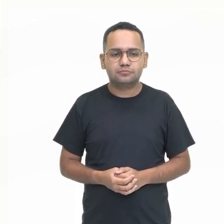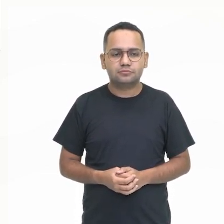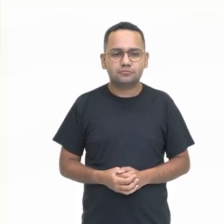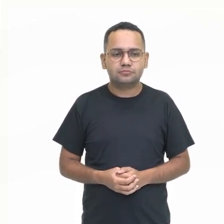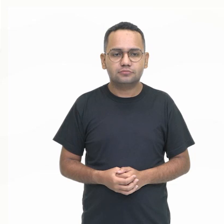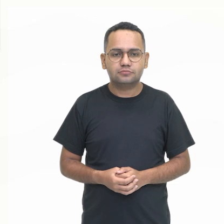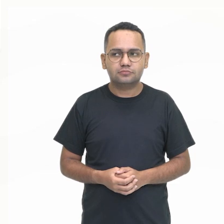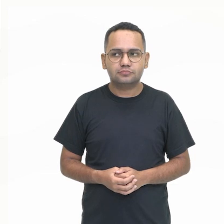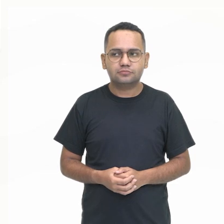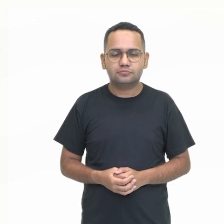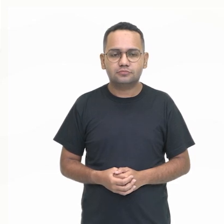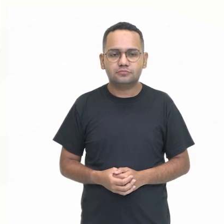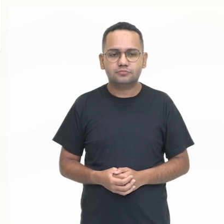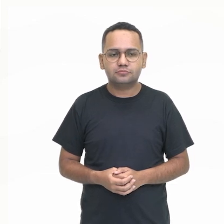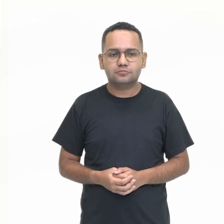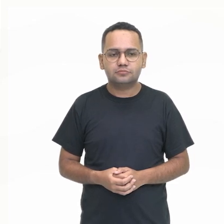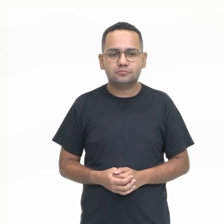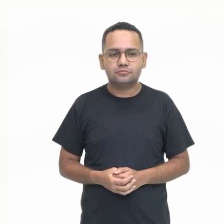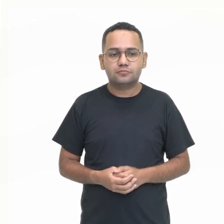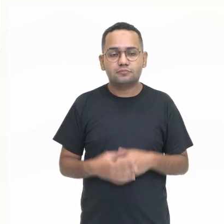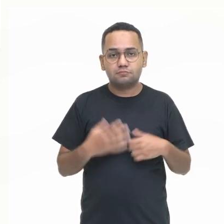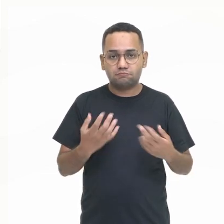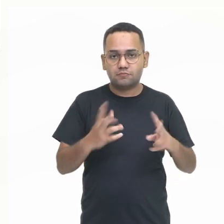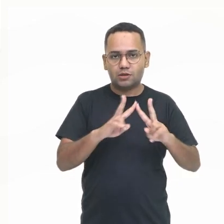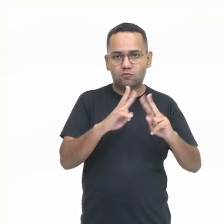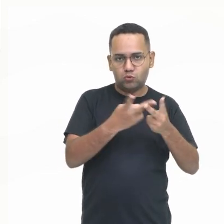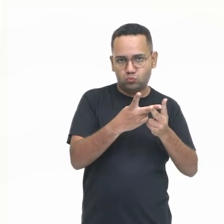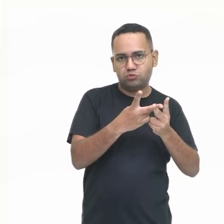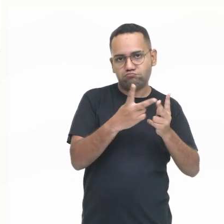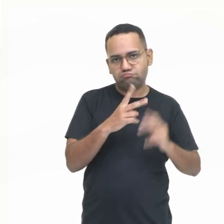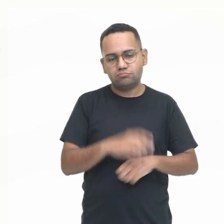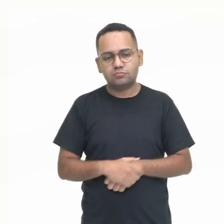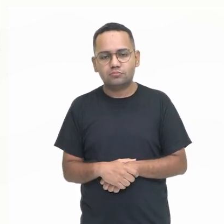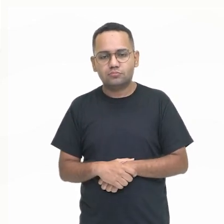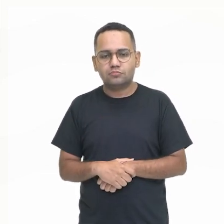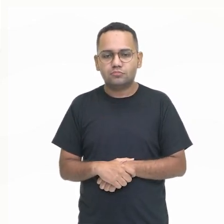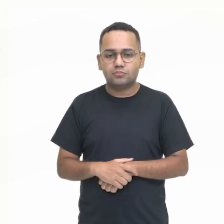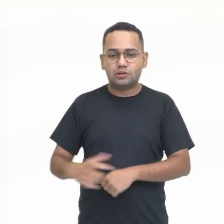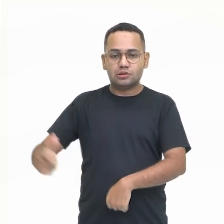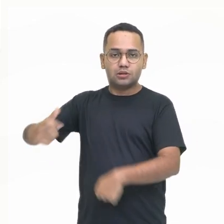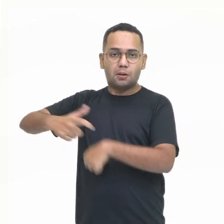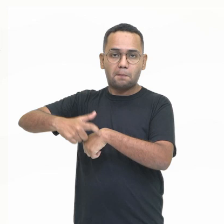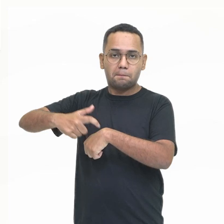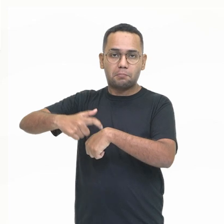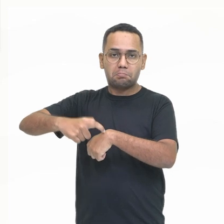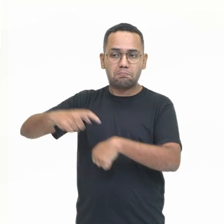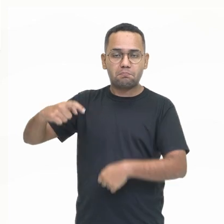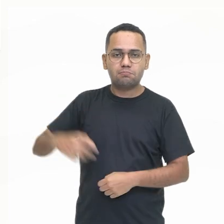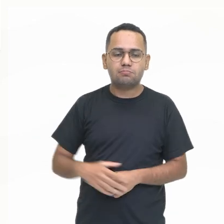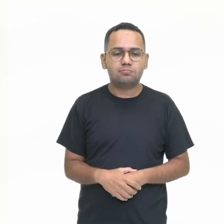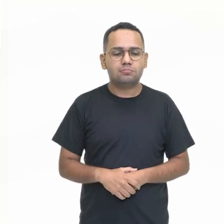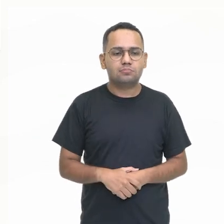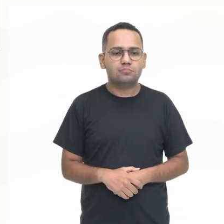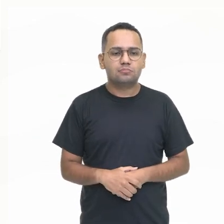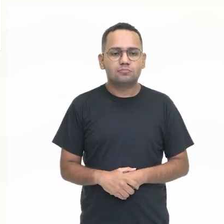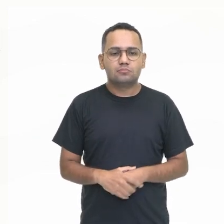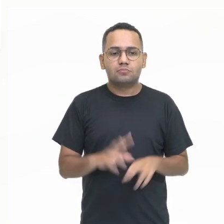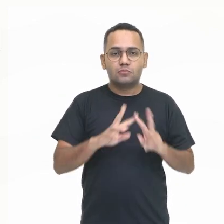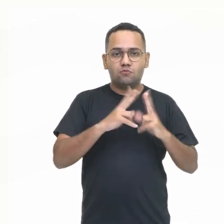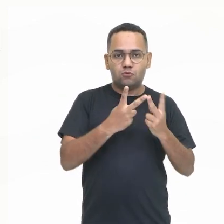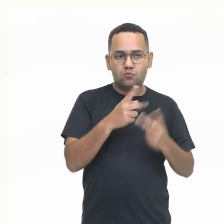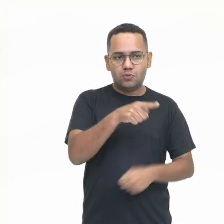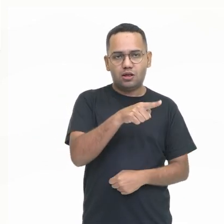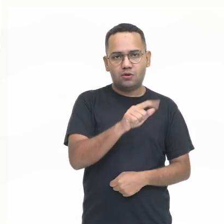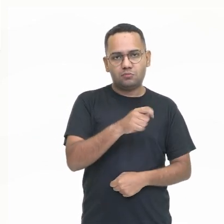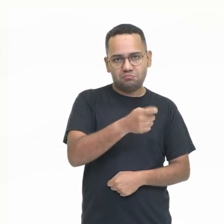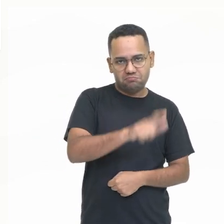envolvidas é volume e tempo. Lembrando que o volume está em litro